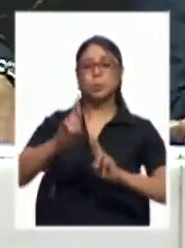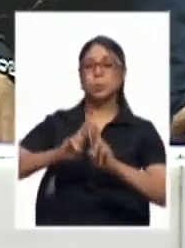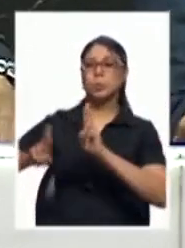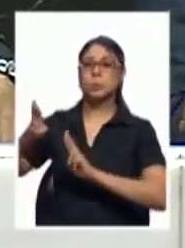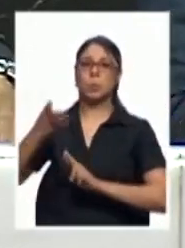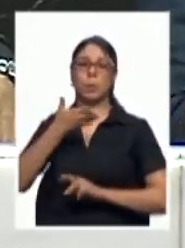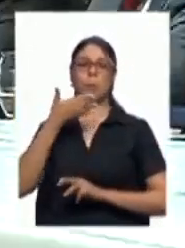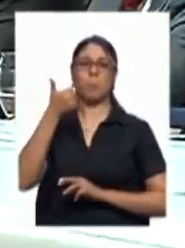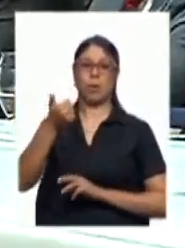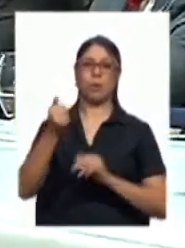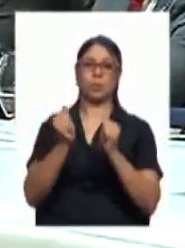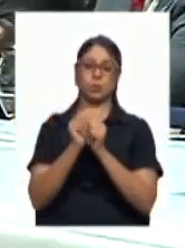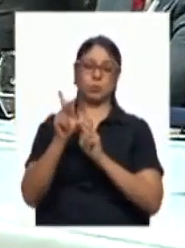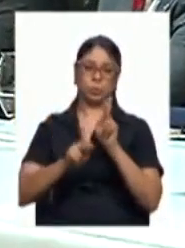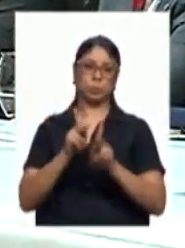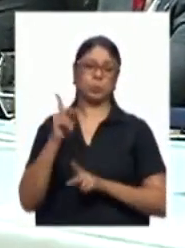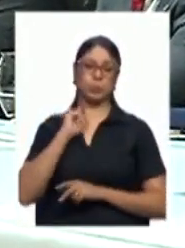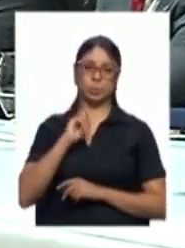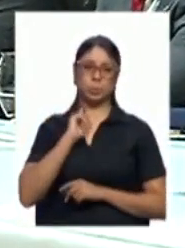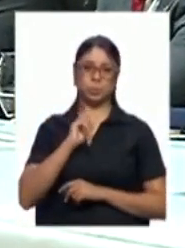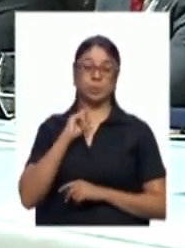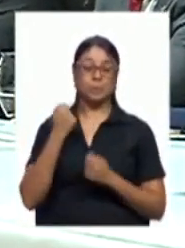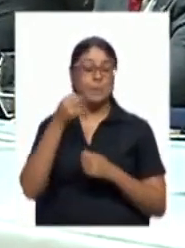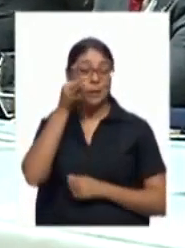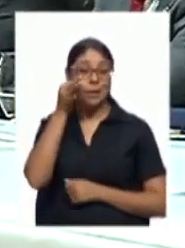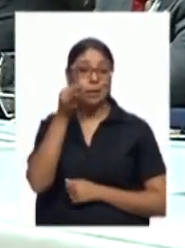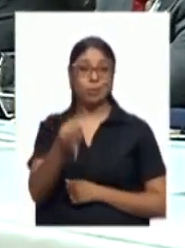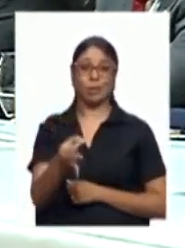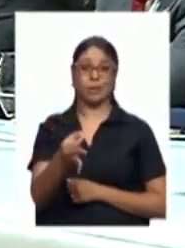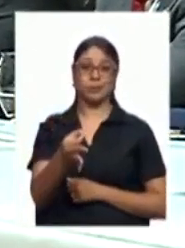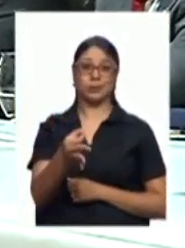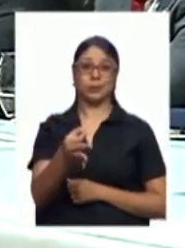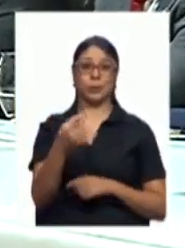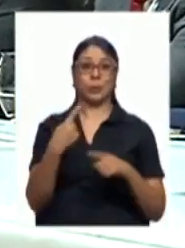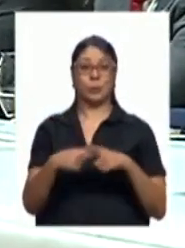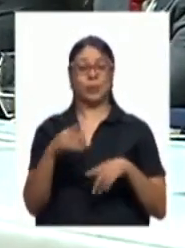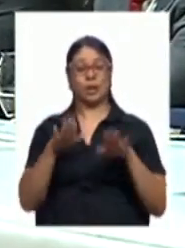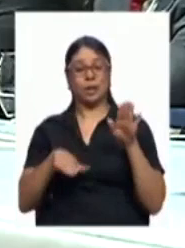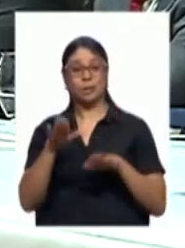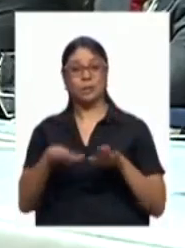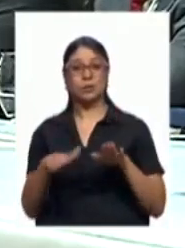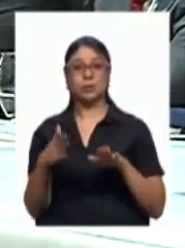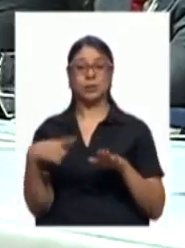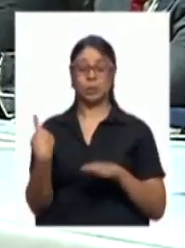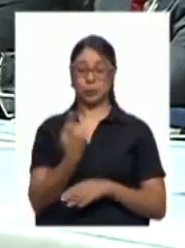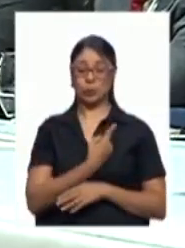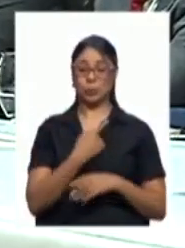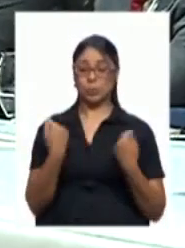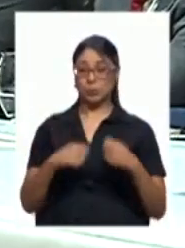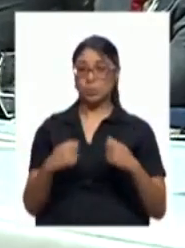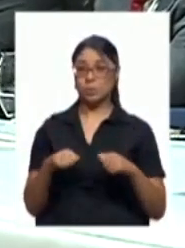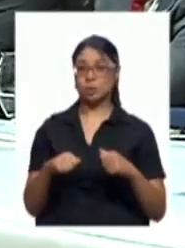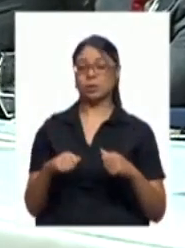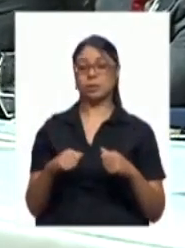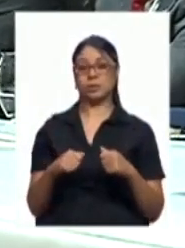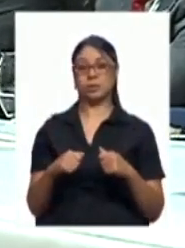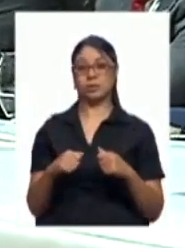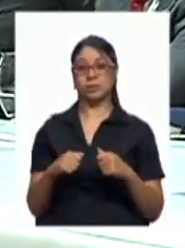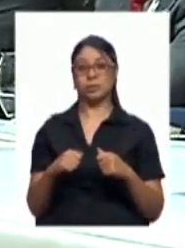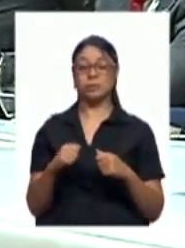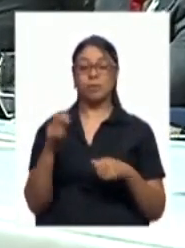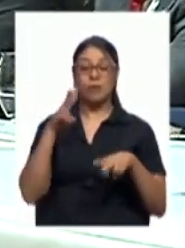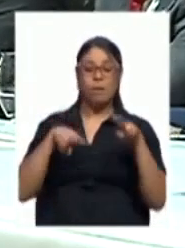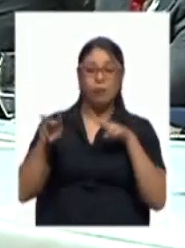estar atentos ao fato de que, muitas vezes, o poder legiverante deve ser exercido com vistas a revisar